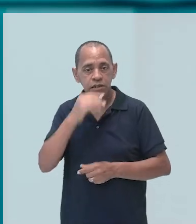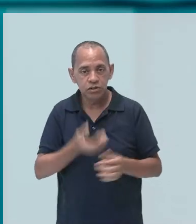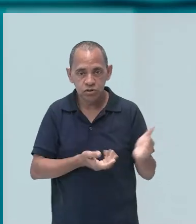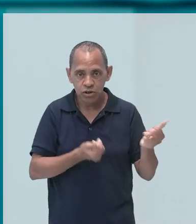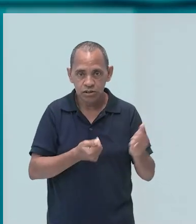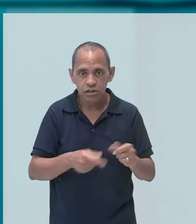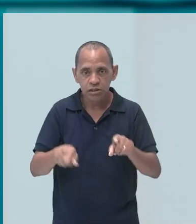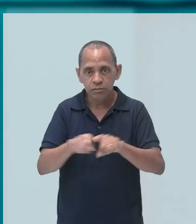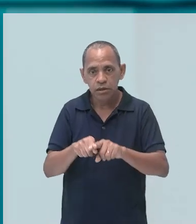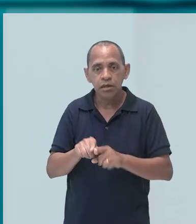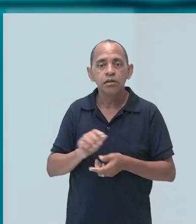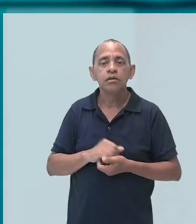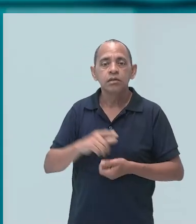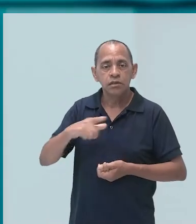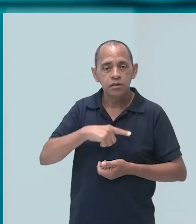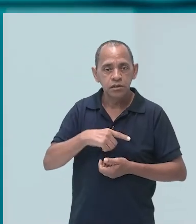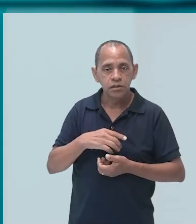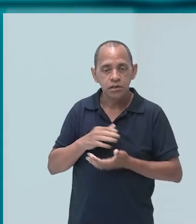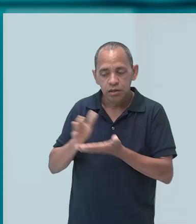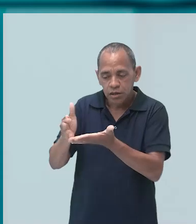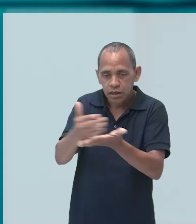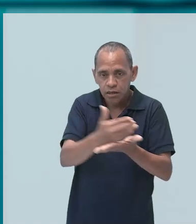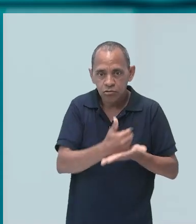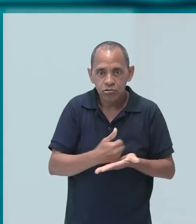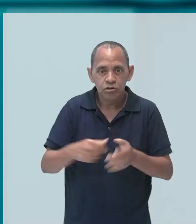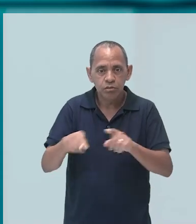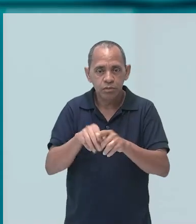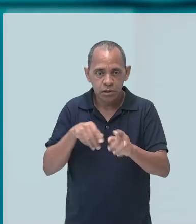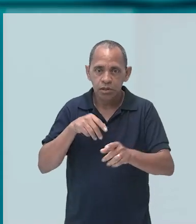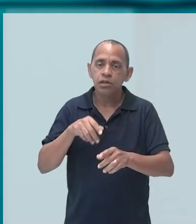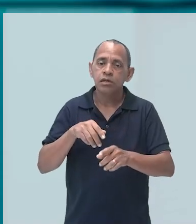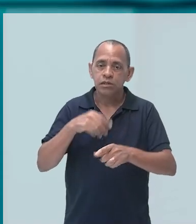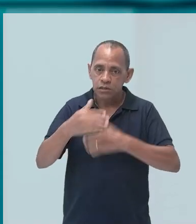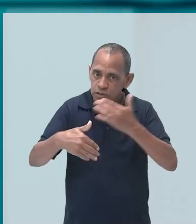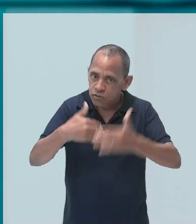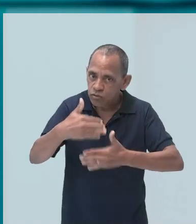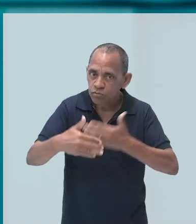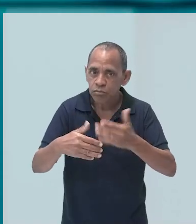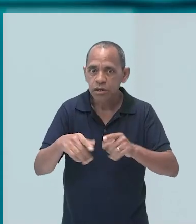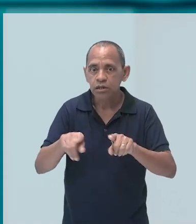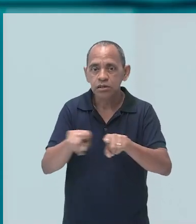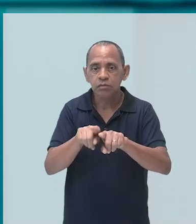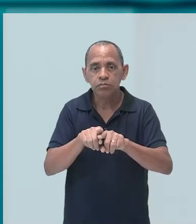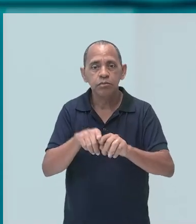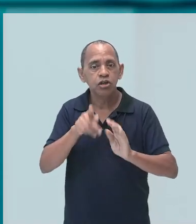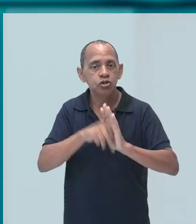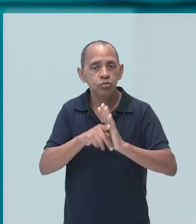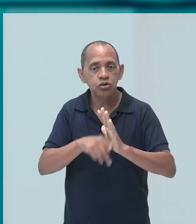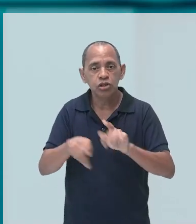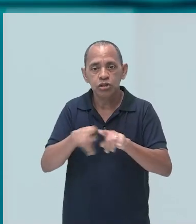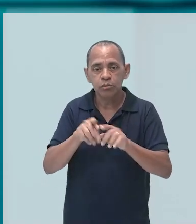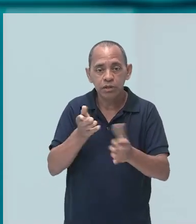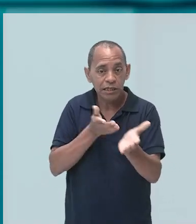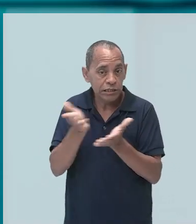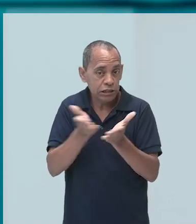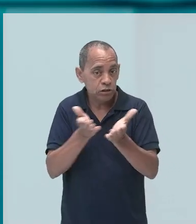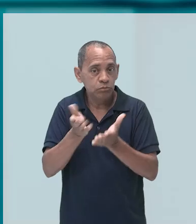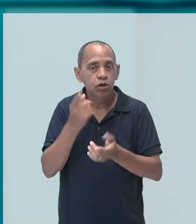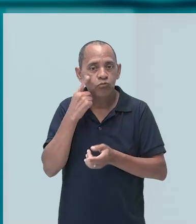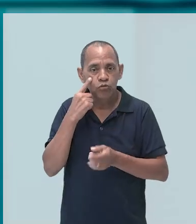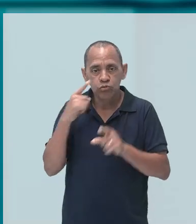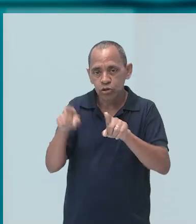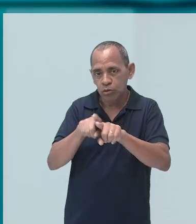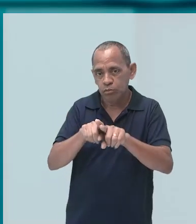dizer assim, na recepção de recursos para o desenvolvimento de projetos. Tem ali mais algumas preferências de atendimento, conforme nós